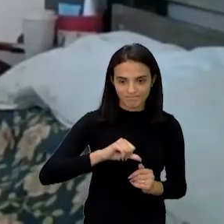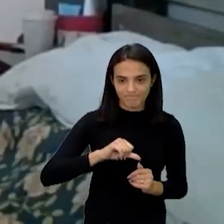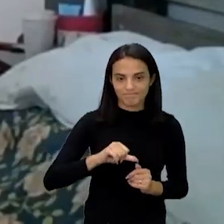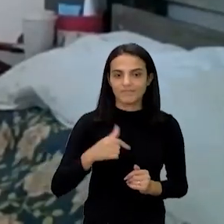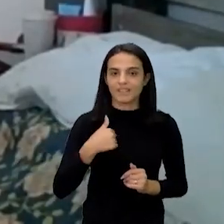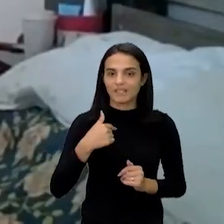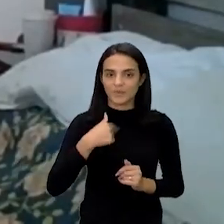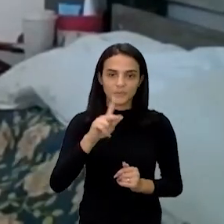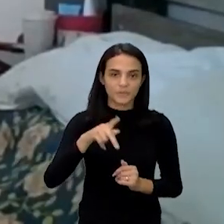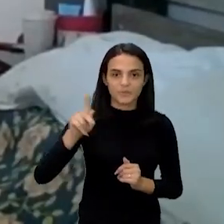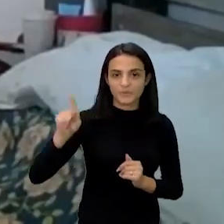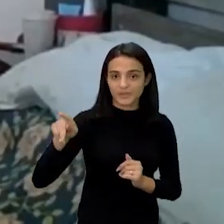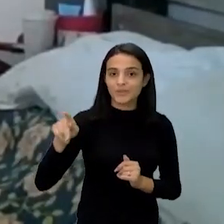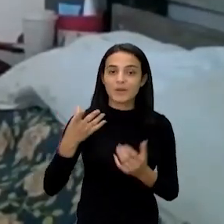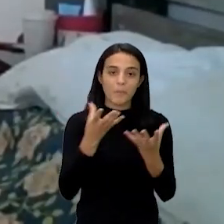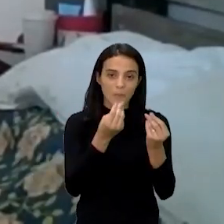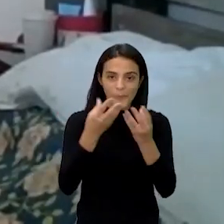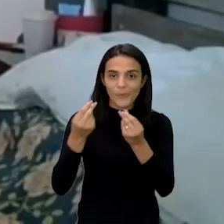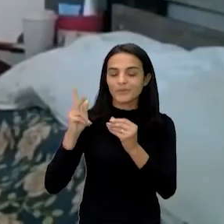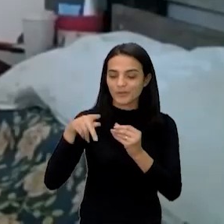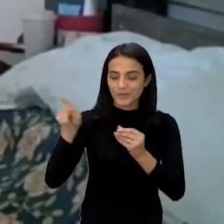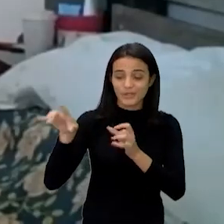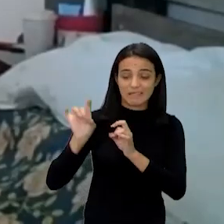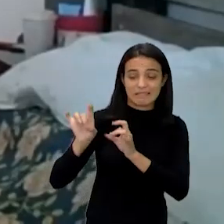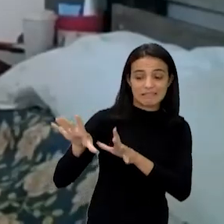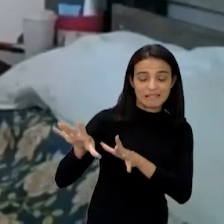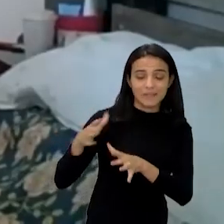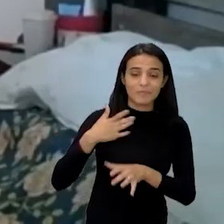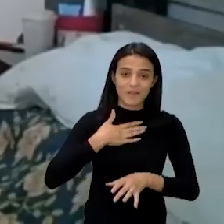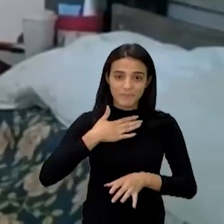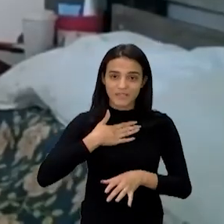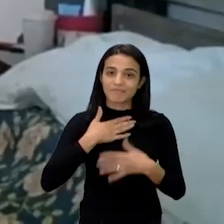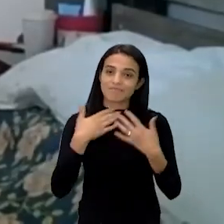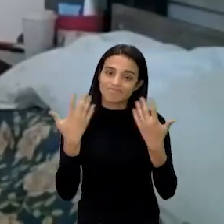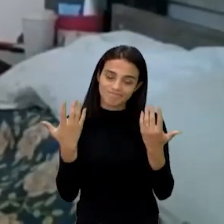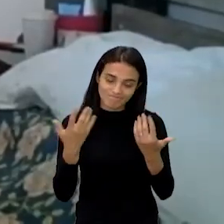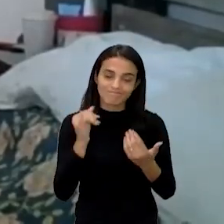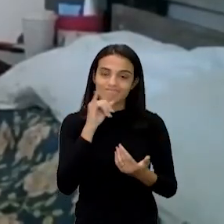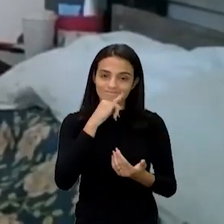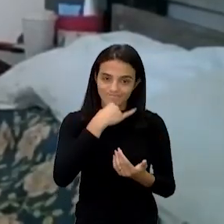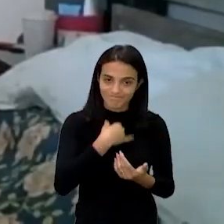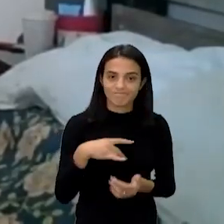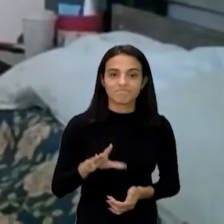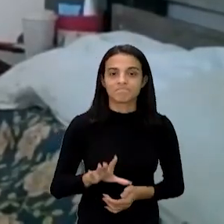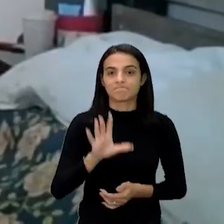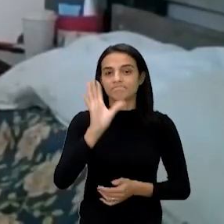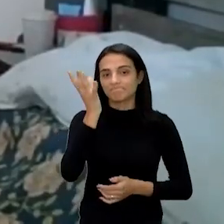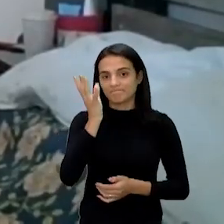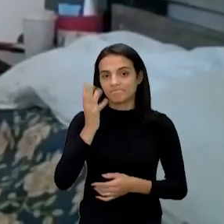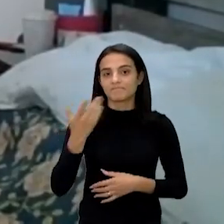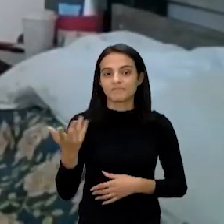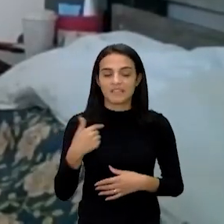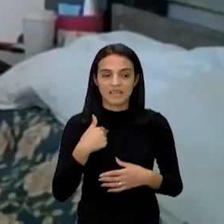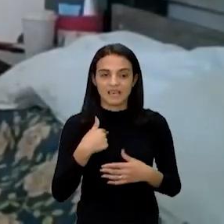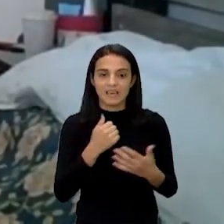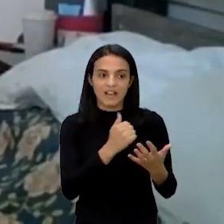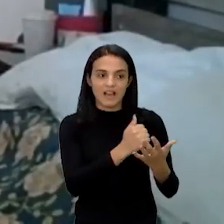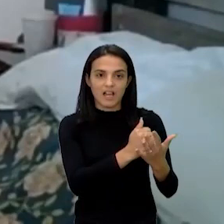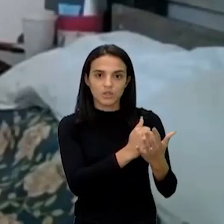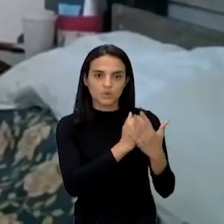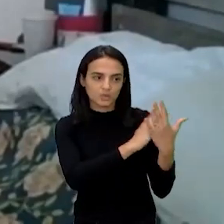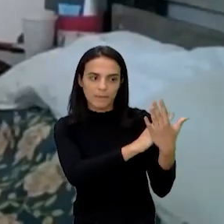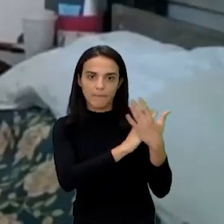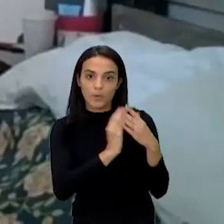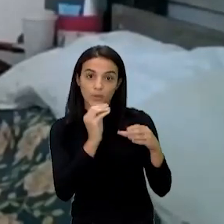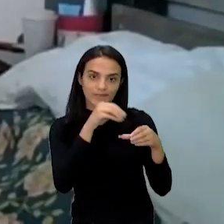muitos professores que viraram as costas também. Infelizmente, isso aconteceu, né? Não posso falar que eu tive apoio dentro da